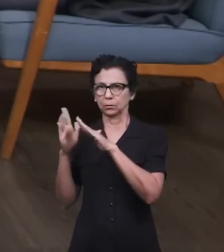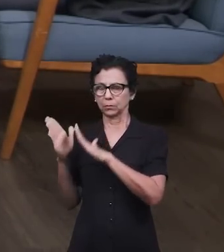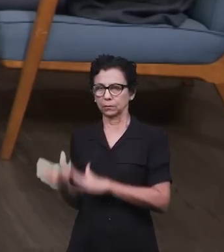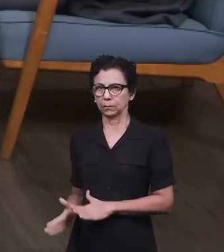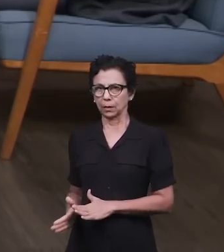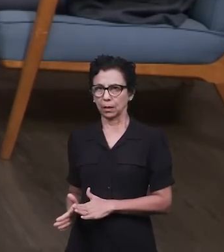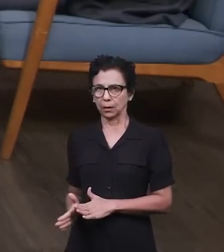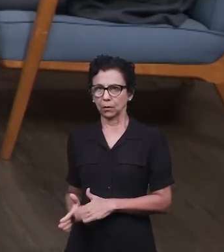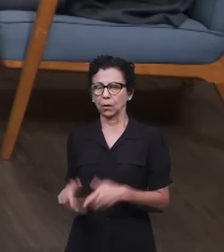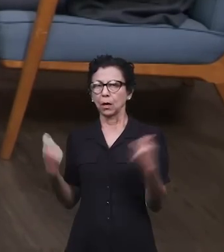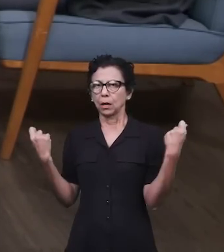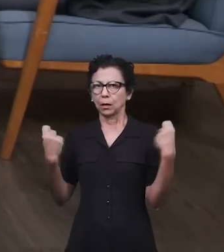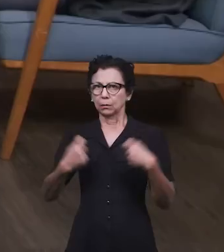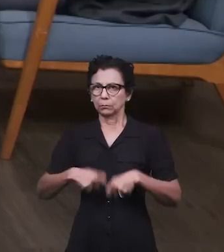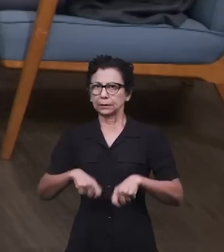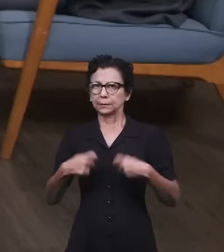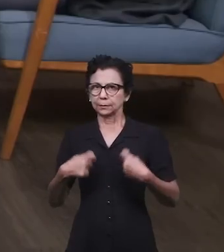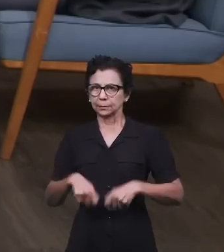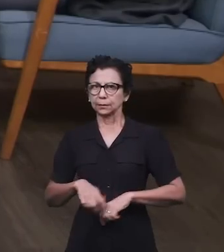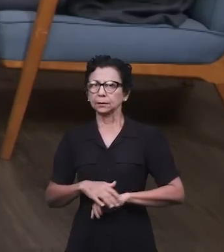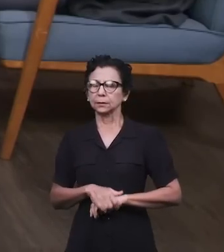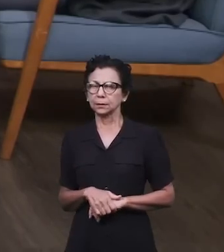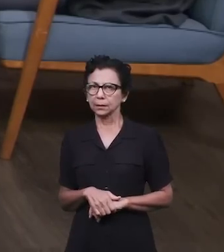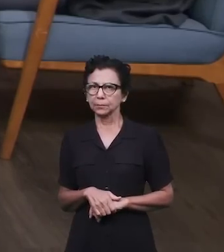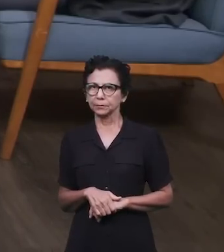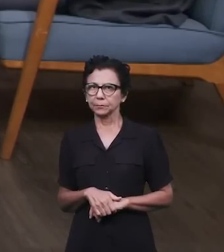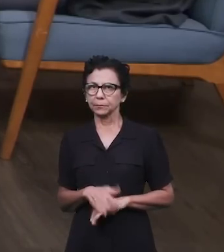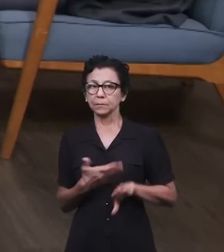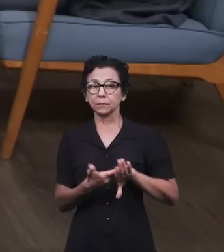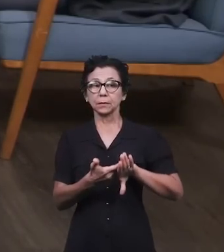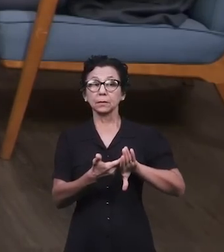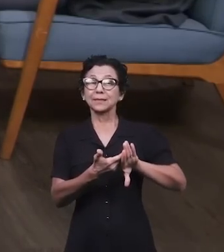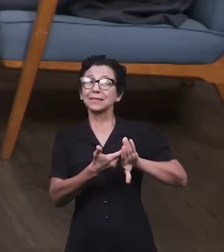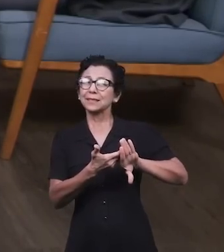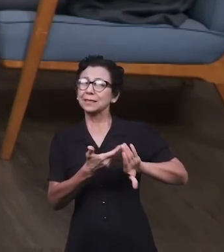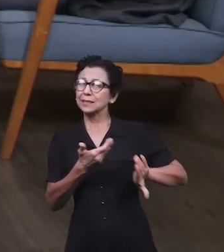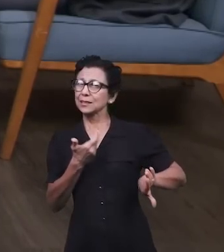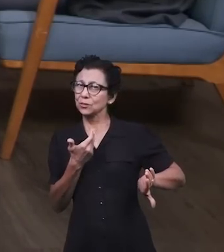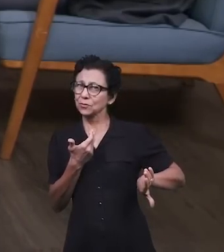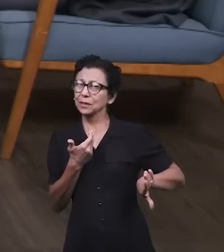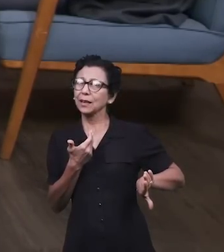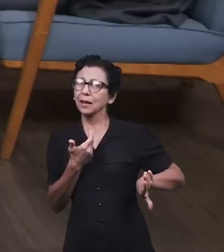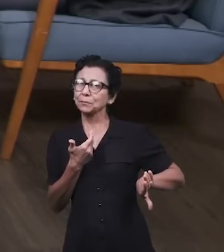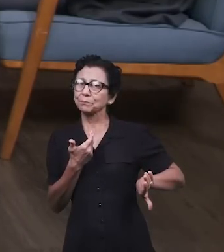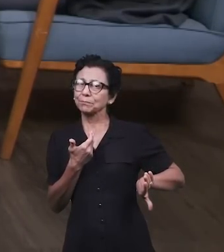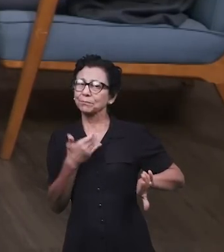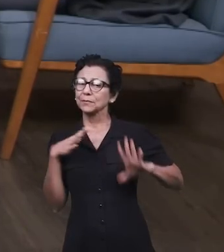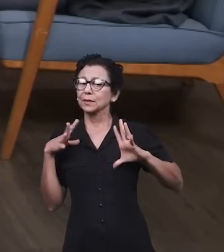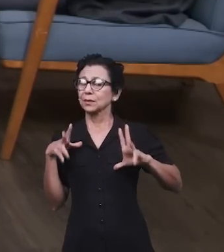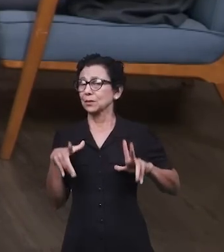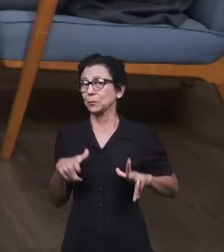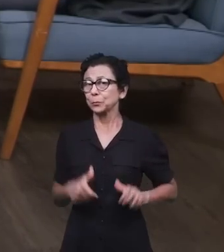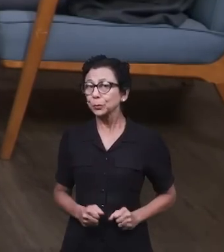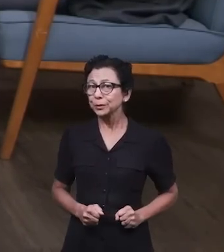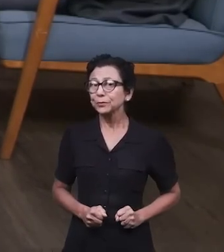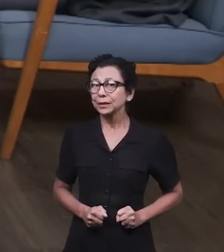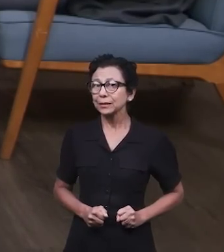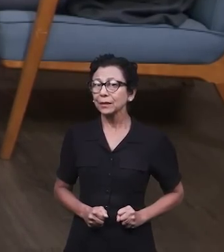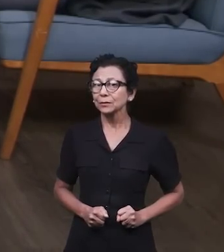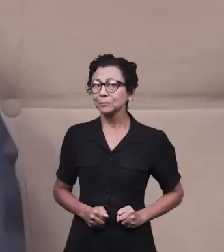nessa hora, precisa mais do que nunca buscar a santidade. Porque para você